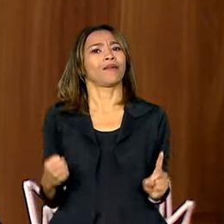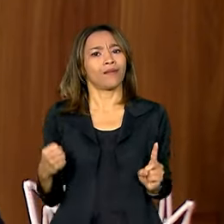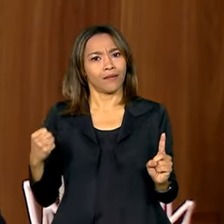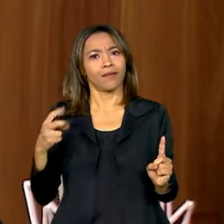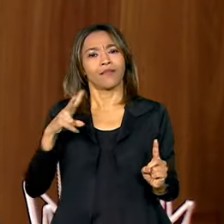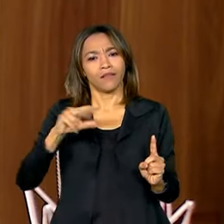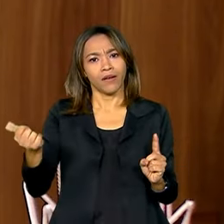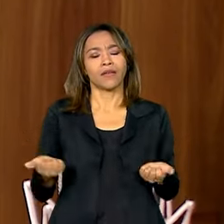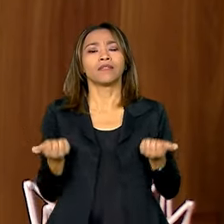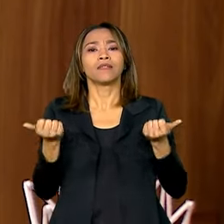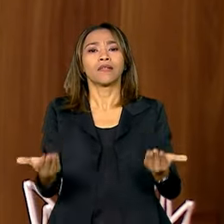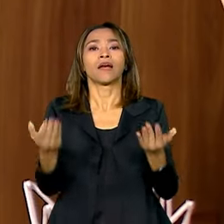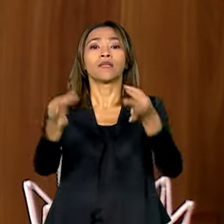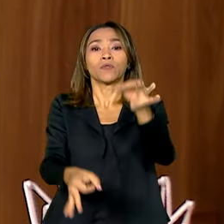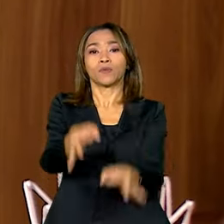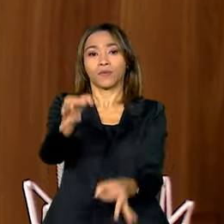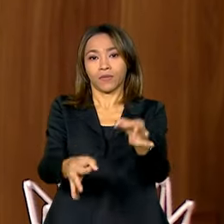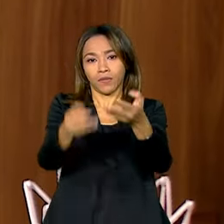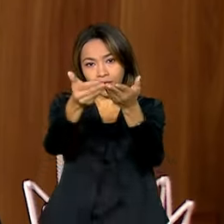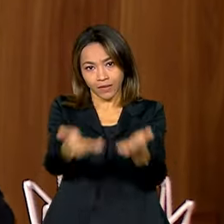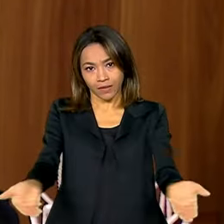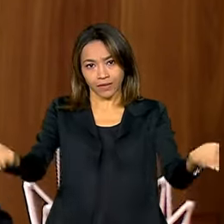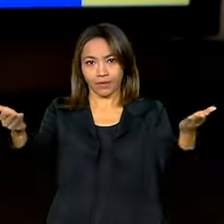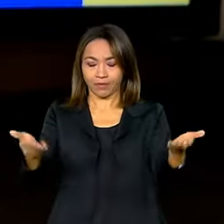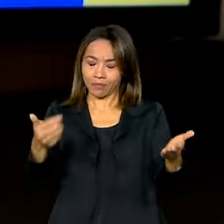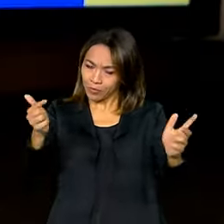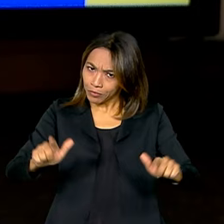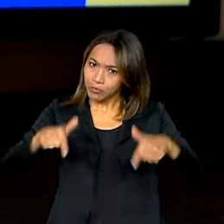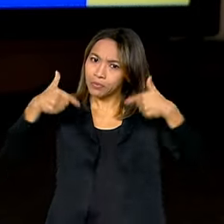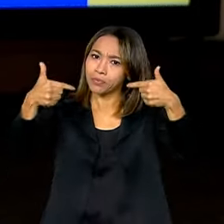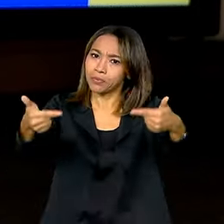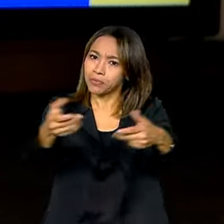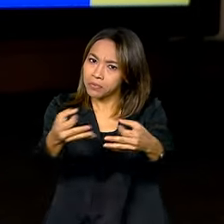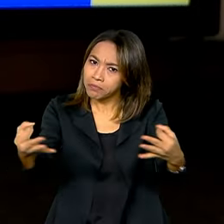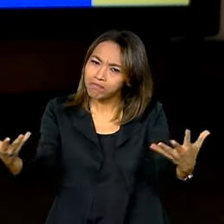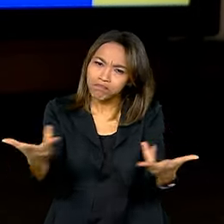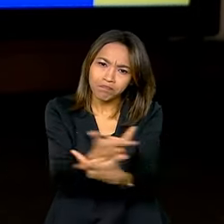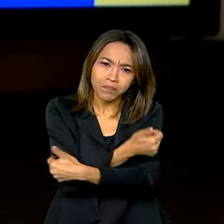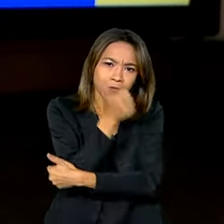justiça a esse trabalho que merece ser destacado das mulheres. Muito legal. Aproveito aqui,